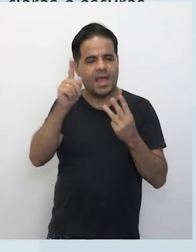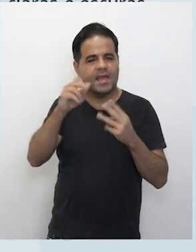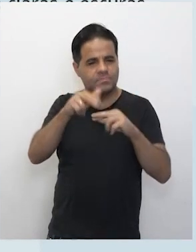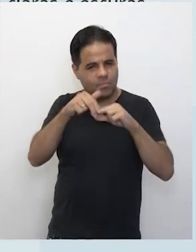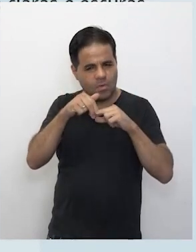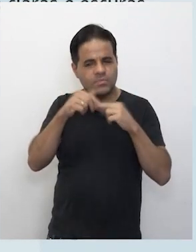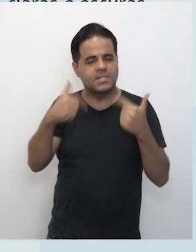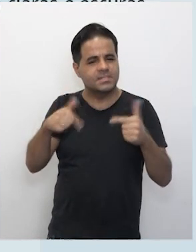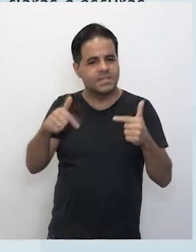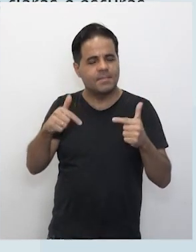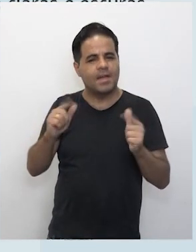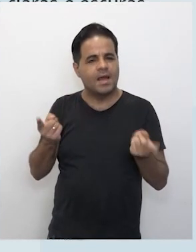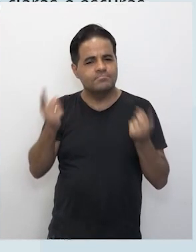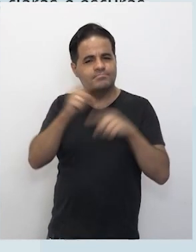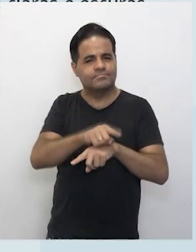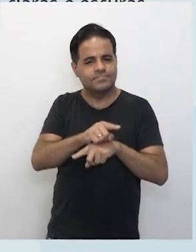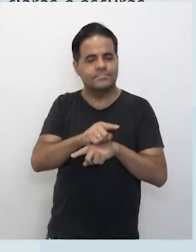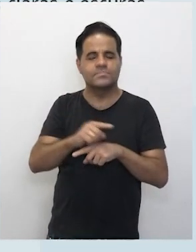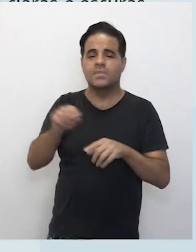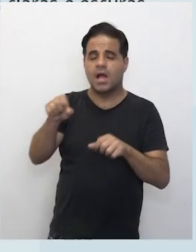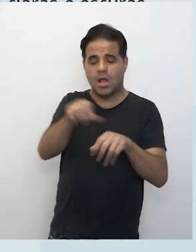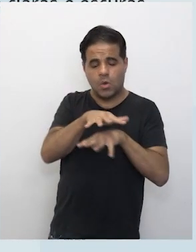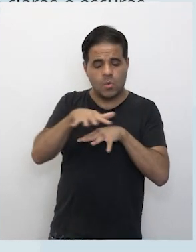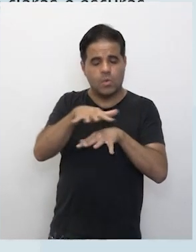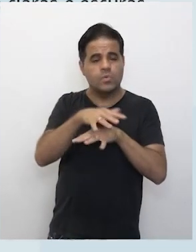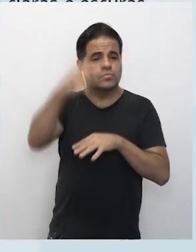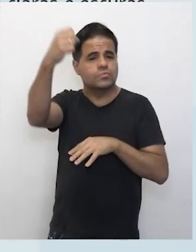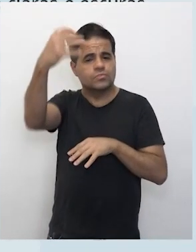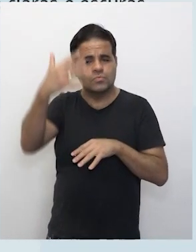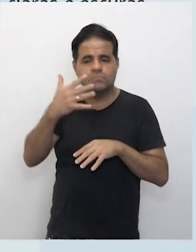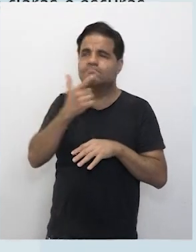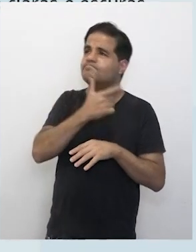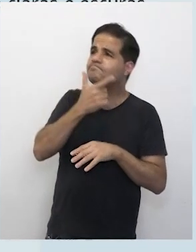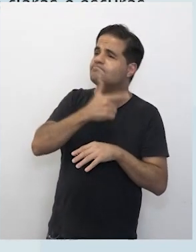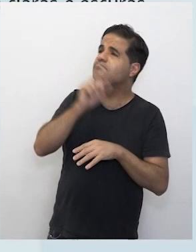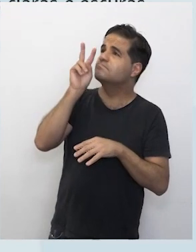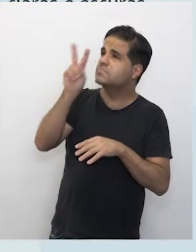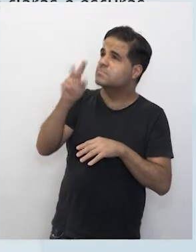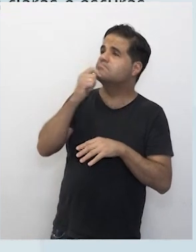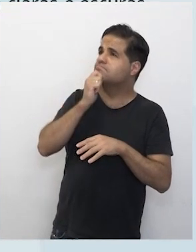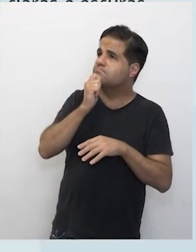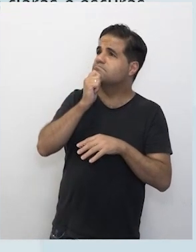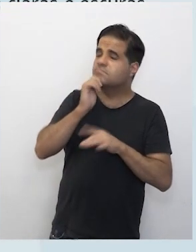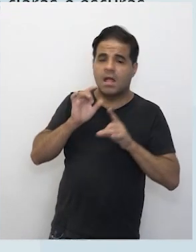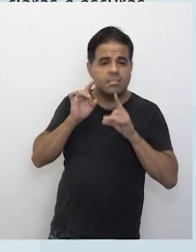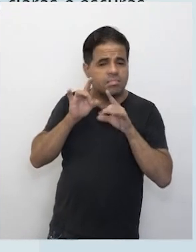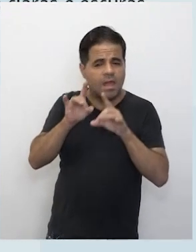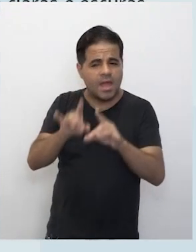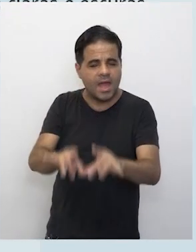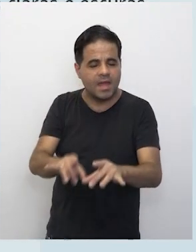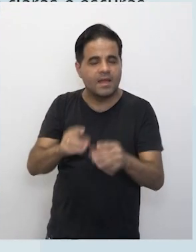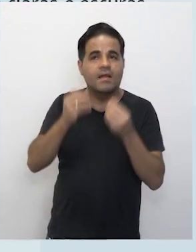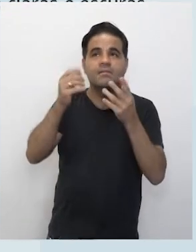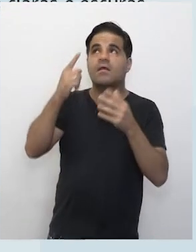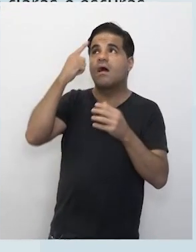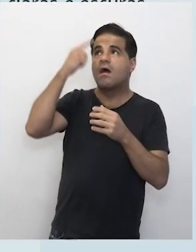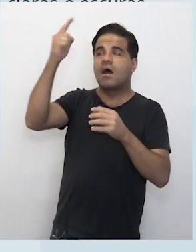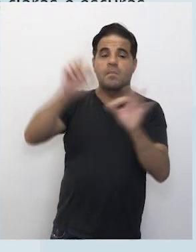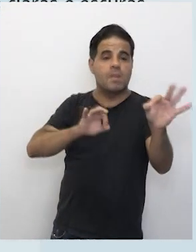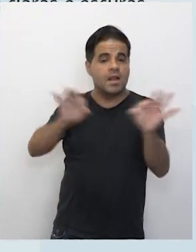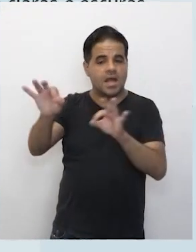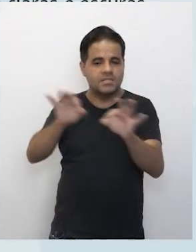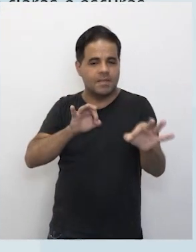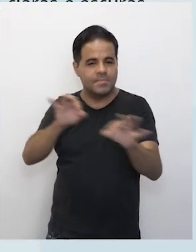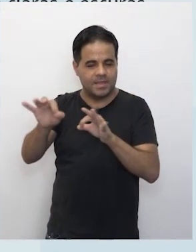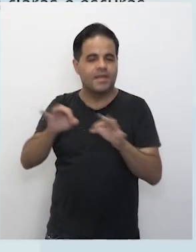que se faz com contraste entre a luz e a sombra. A gente consegue também, por meio dessa técnica, dar essa ideia do